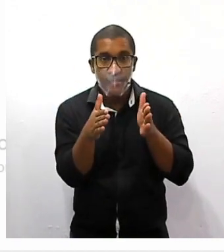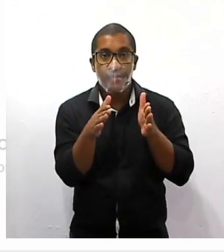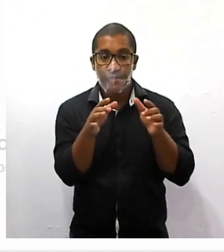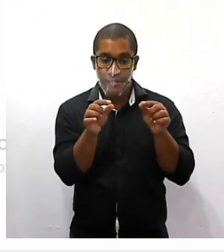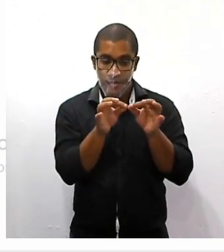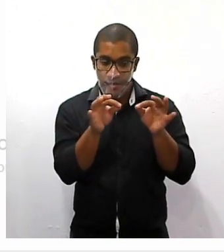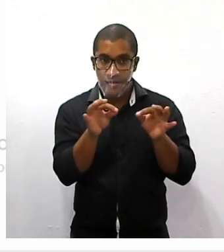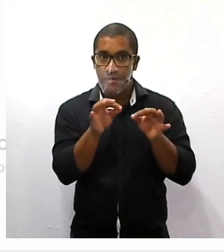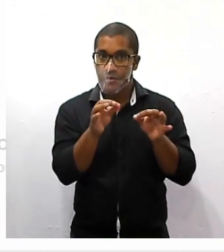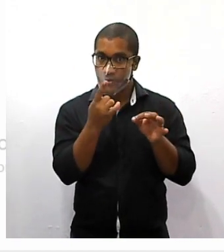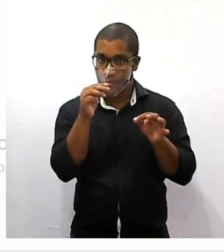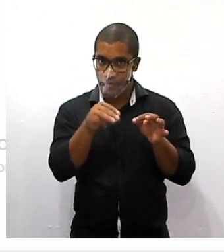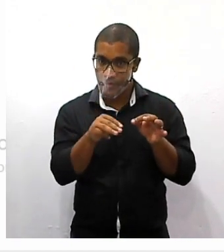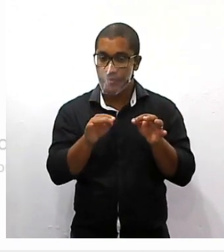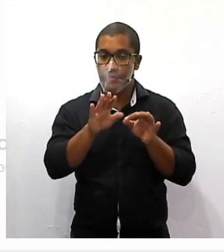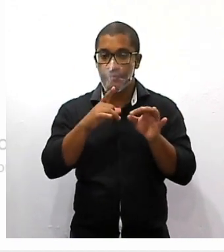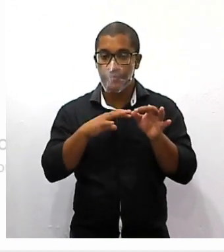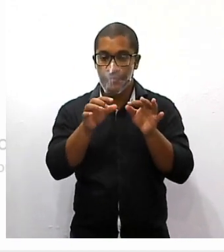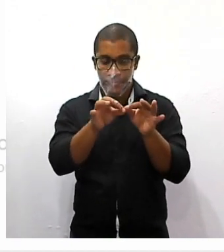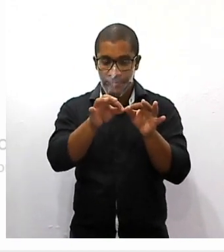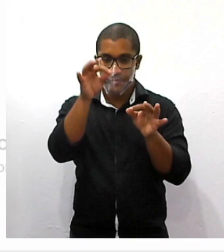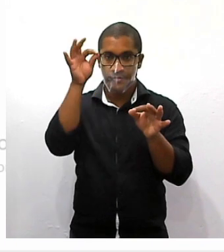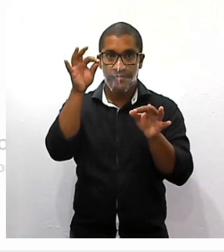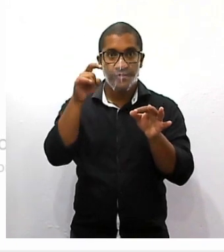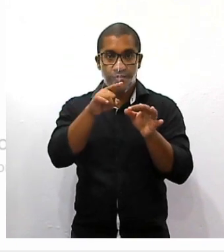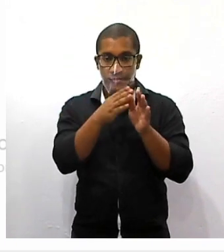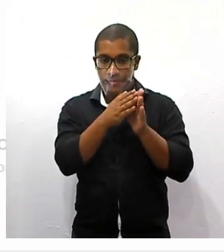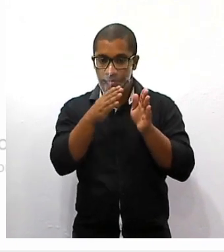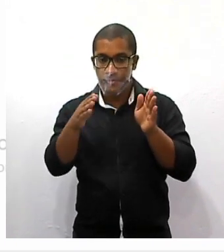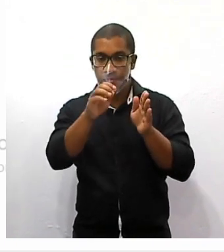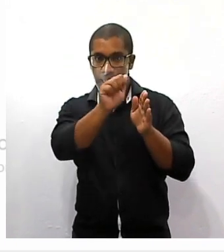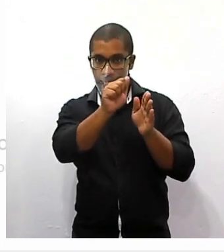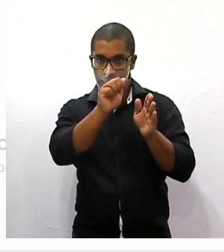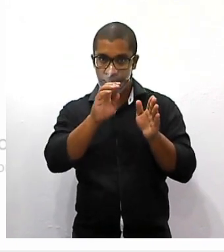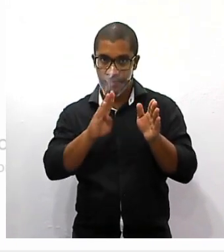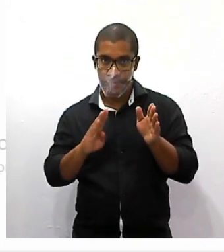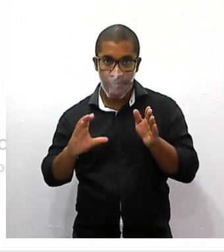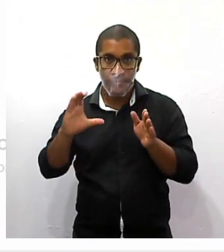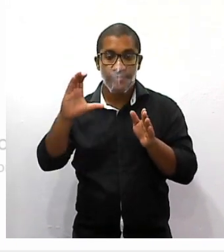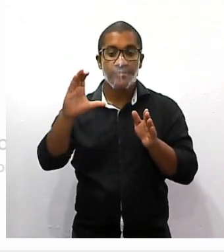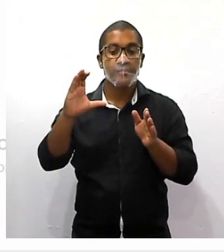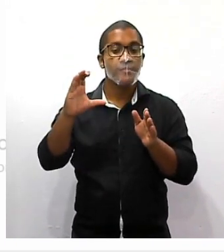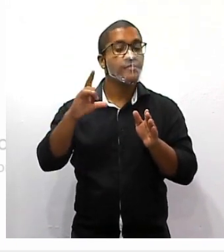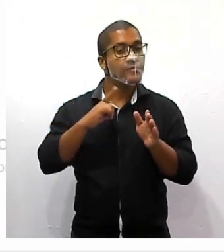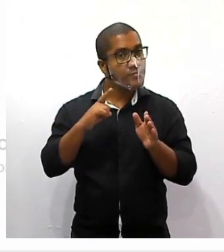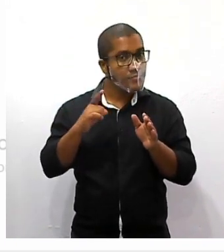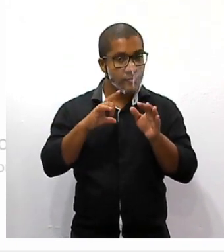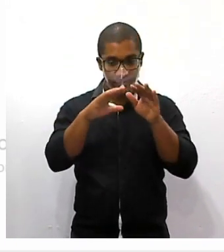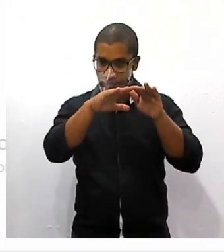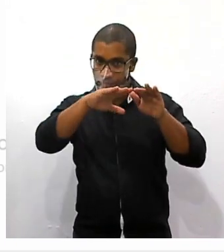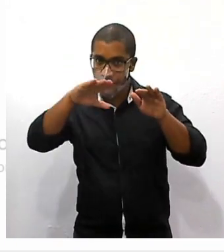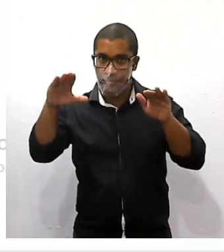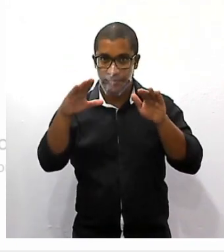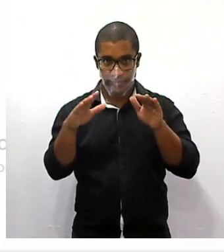o pino, o corpo descreve uma trajetória ABC, contida em um plano vertical.